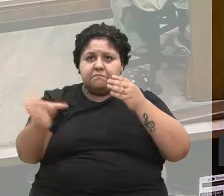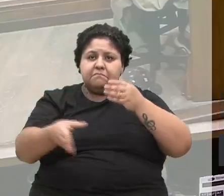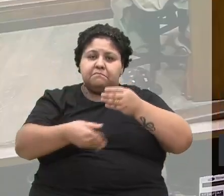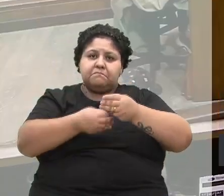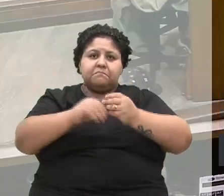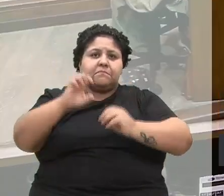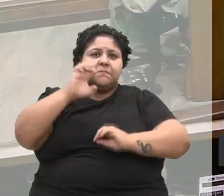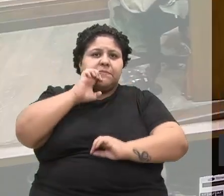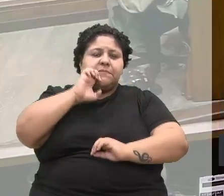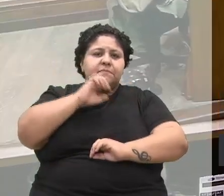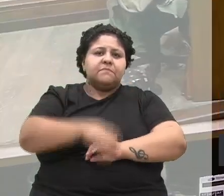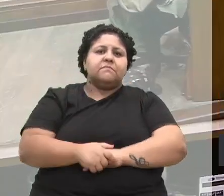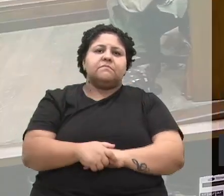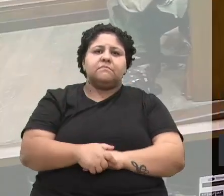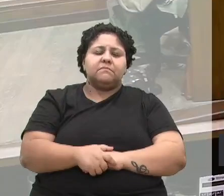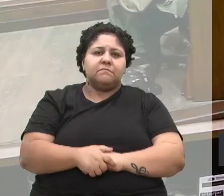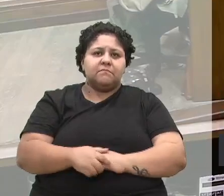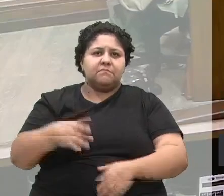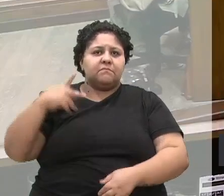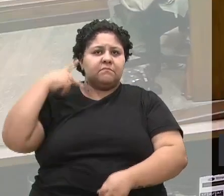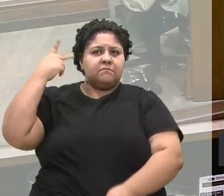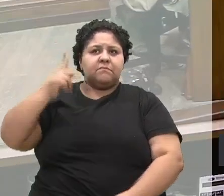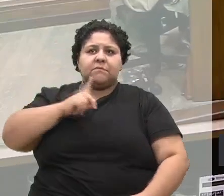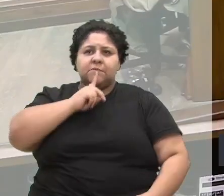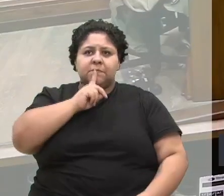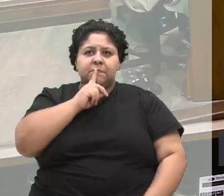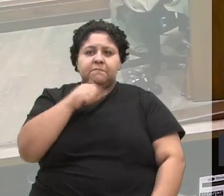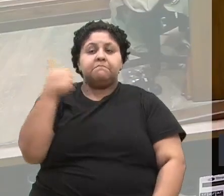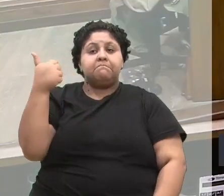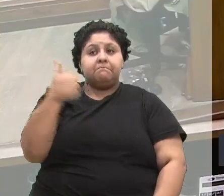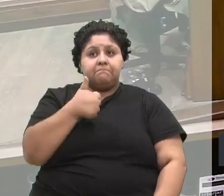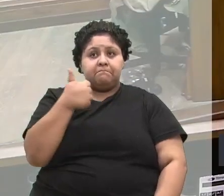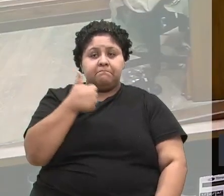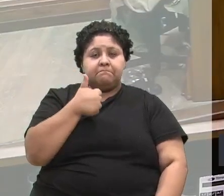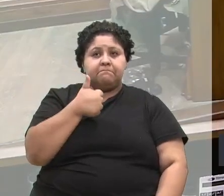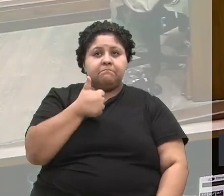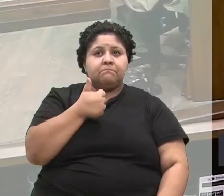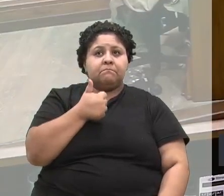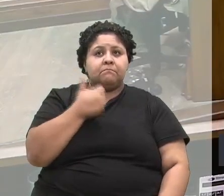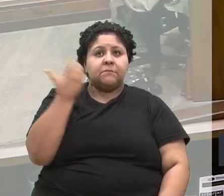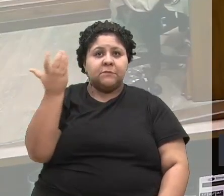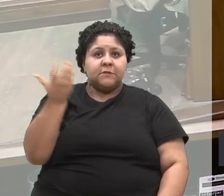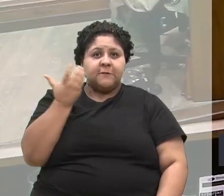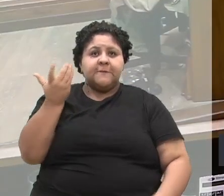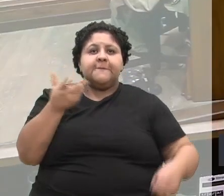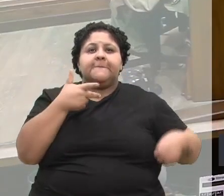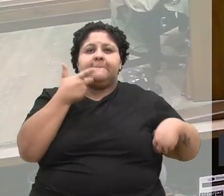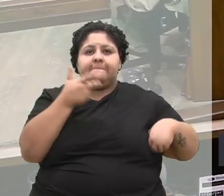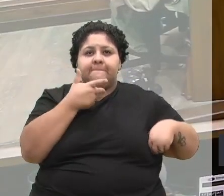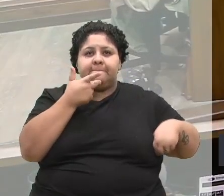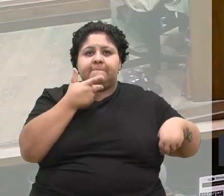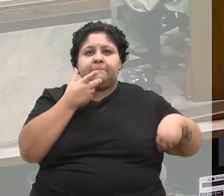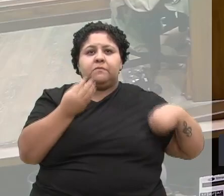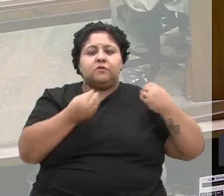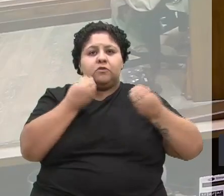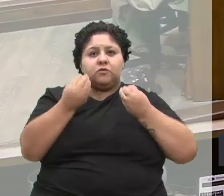Estela. Vereador Meneguzzi, em primeiro lugar, quero reforçar como